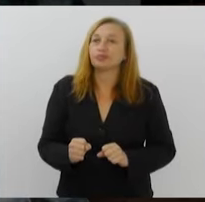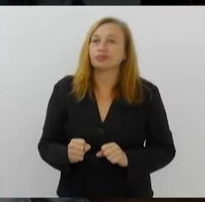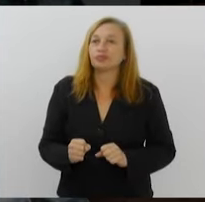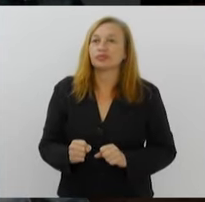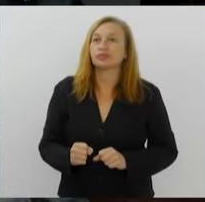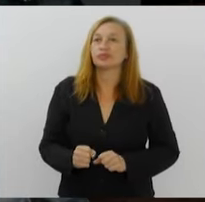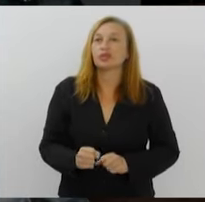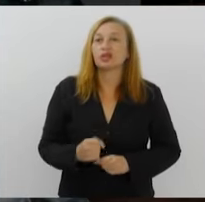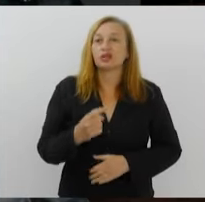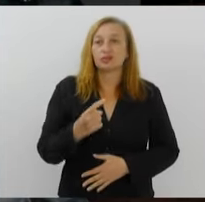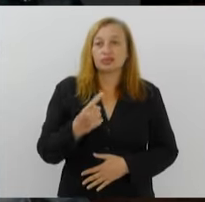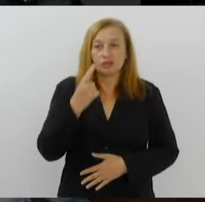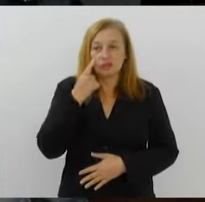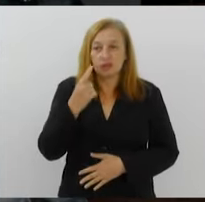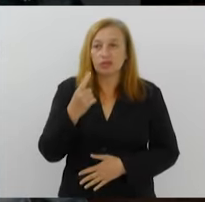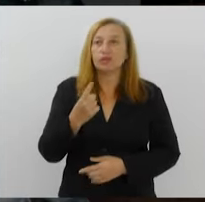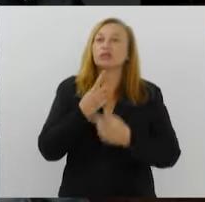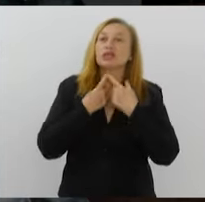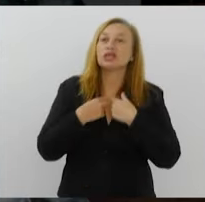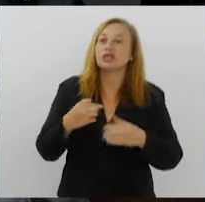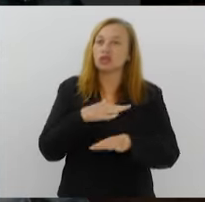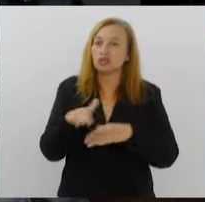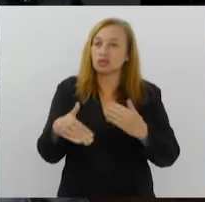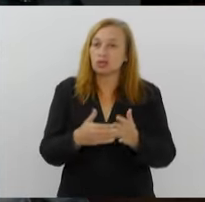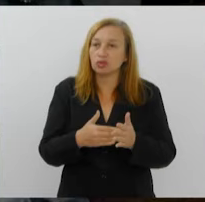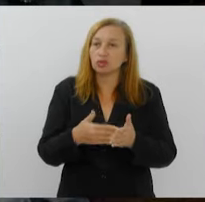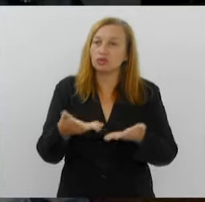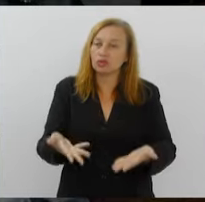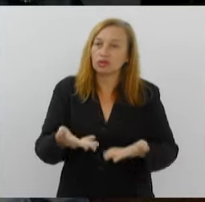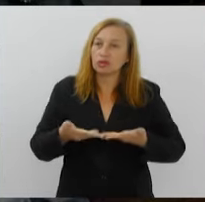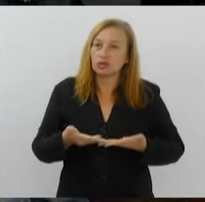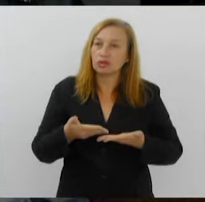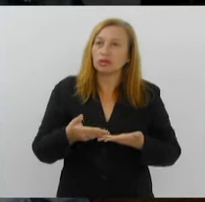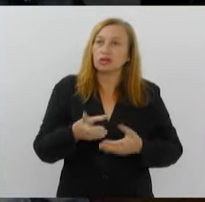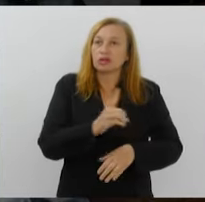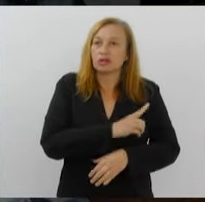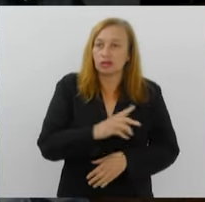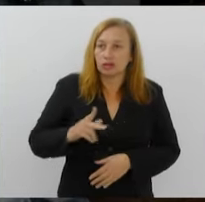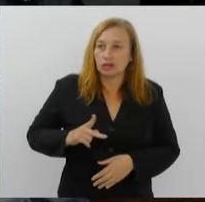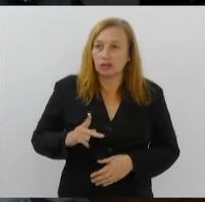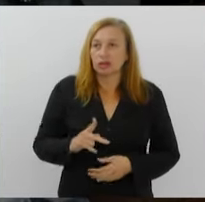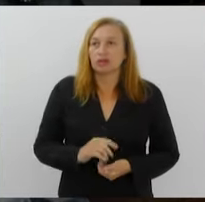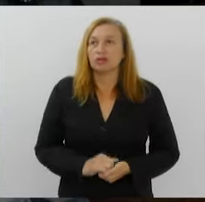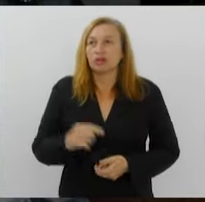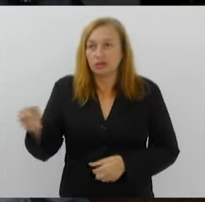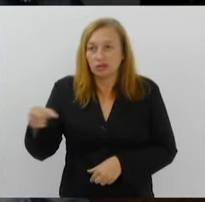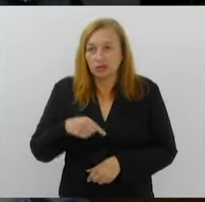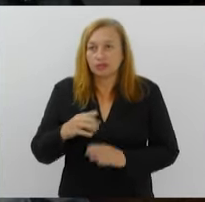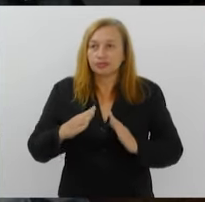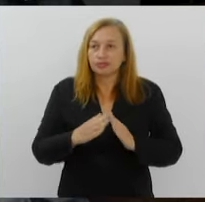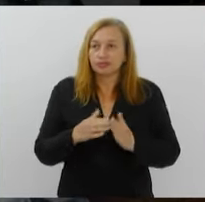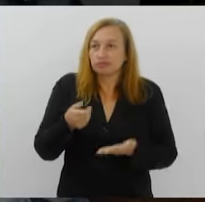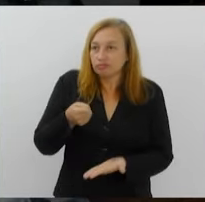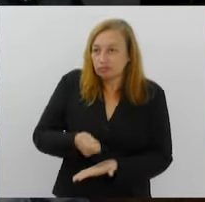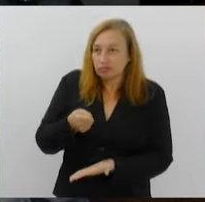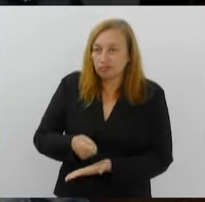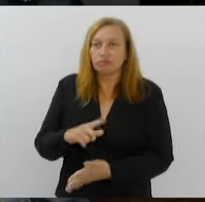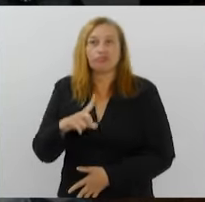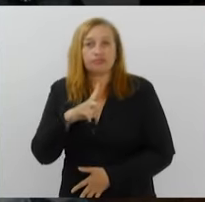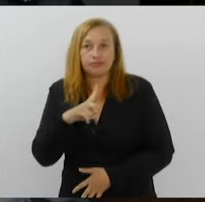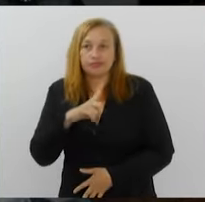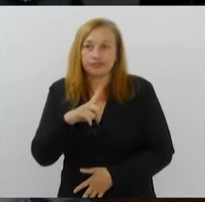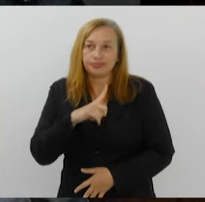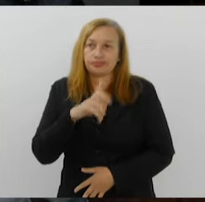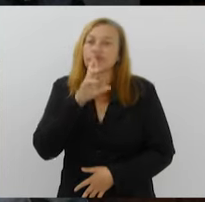a vontade do colegiado, a convocação da Defensora Pública Geral do Estado, para que venha essa casa, que ela tem obrigação de